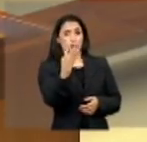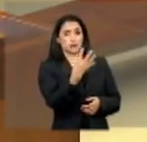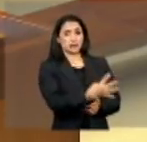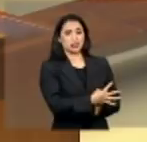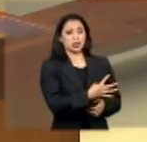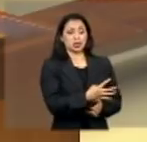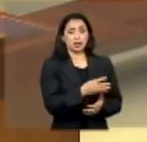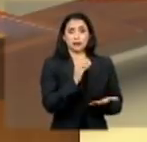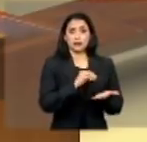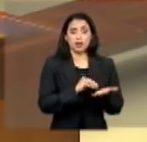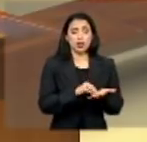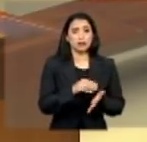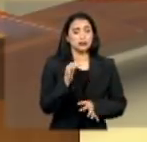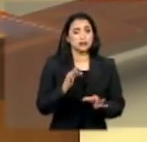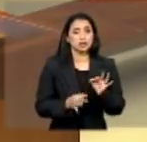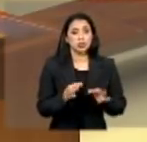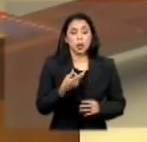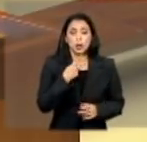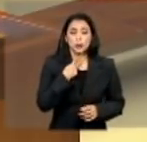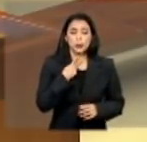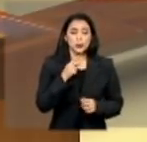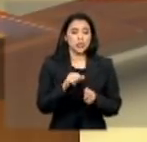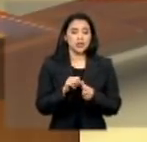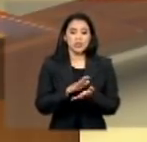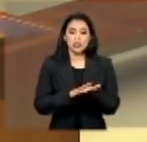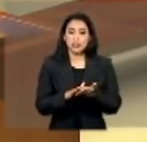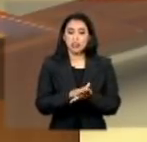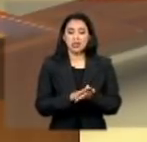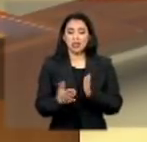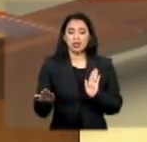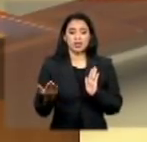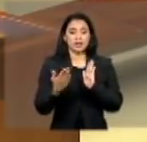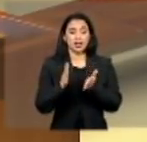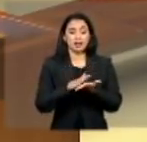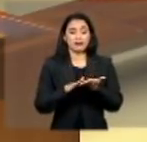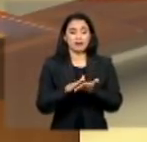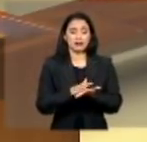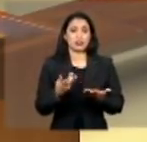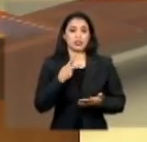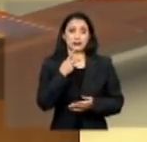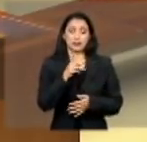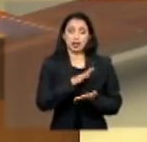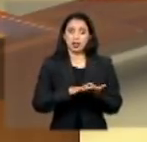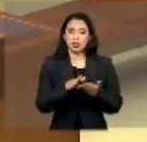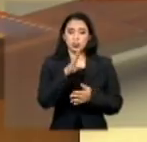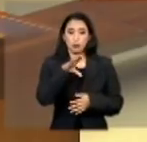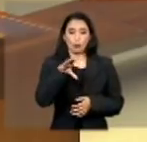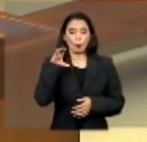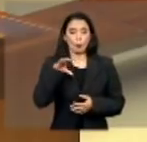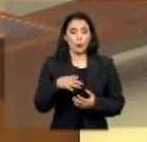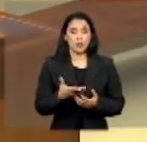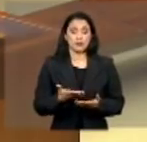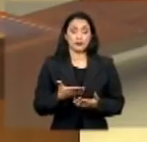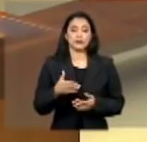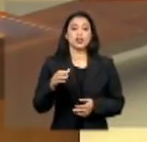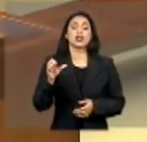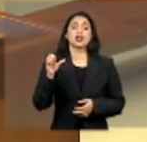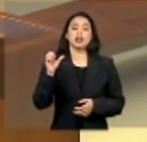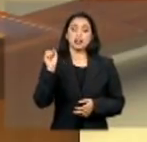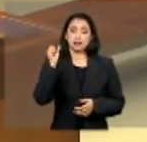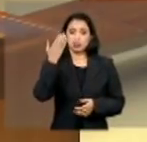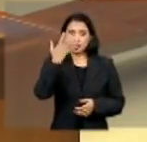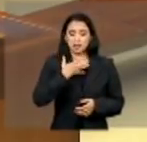e não poder rebater e não poder enfrentar isso é grave isso não pode